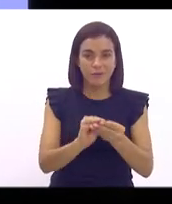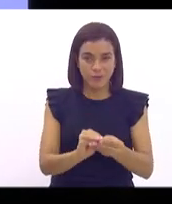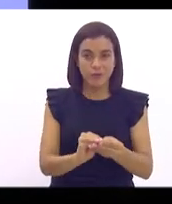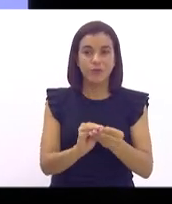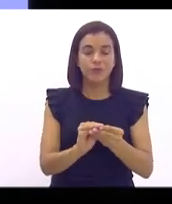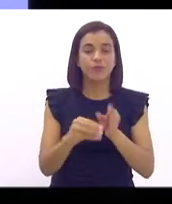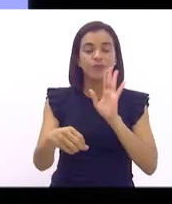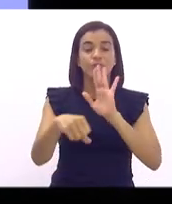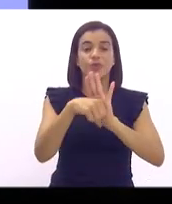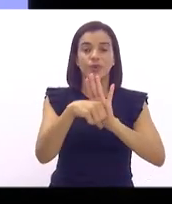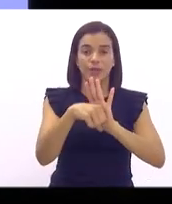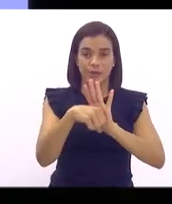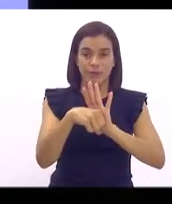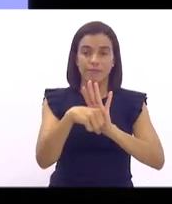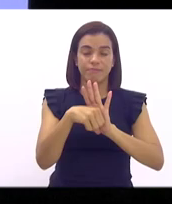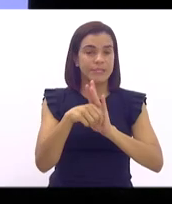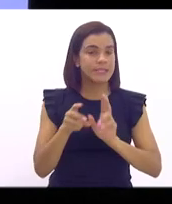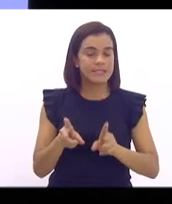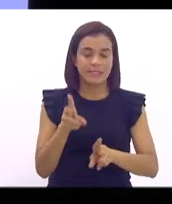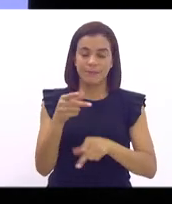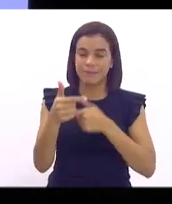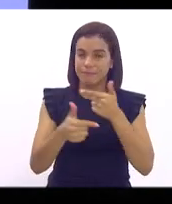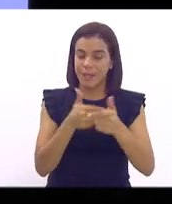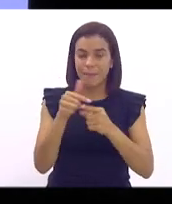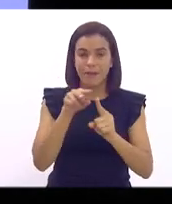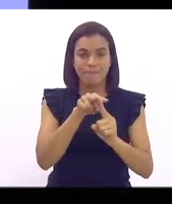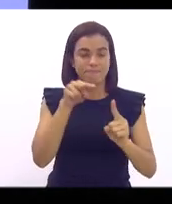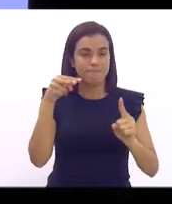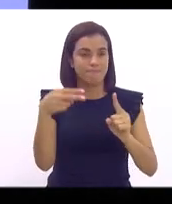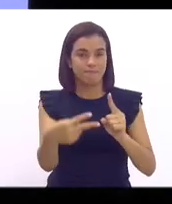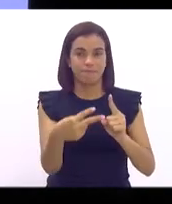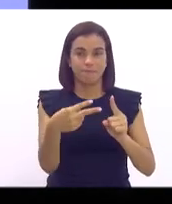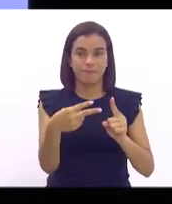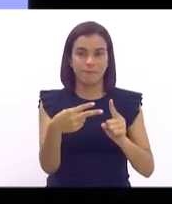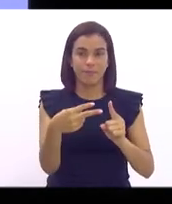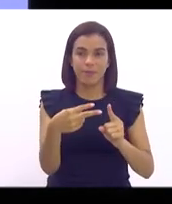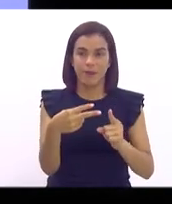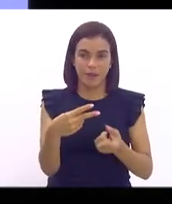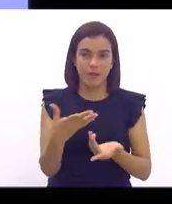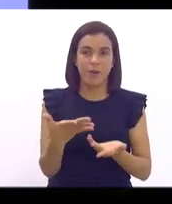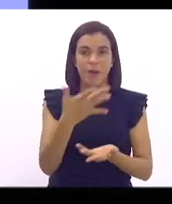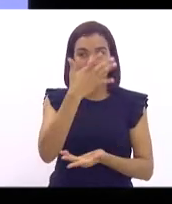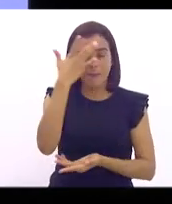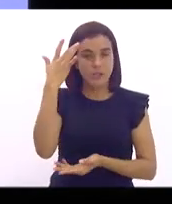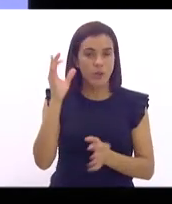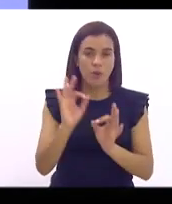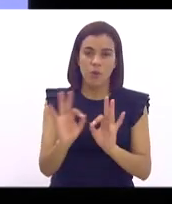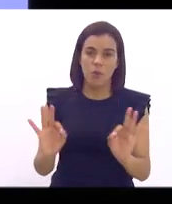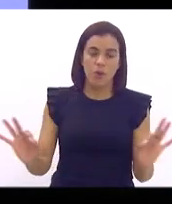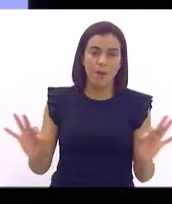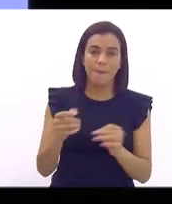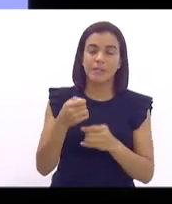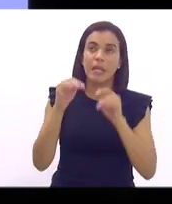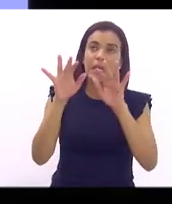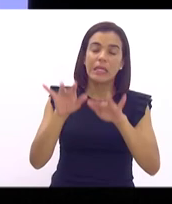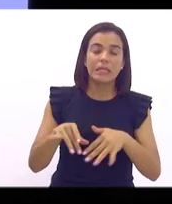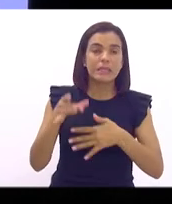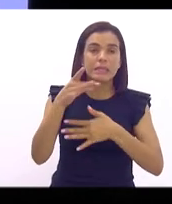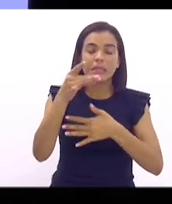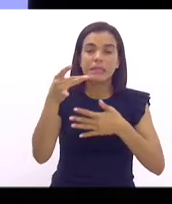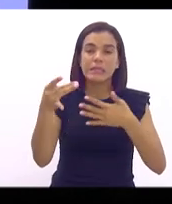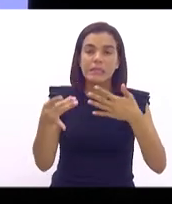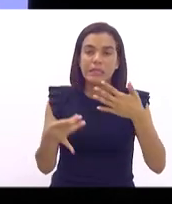sobre o crime. Né? A gente sempre trabalha nessa perspectiva de não revitimizar, então a pessoa em momento nenhum precisa narrar detalhes para a gente